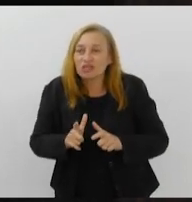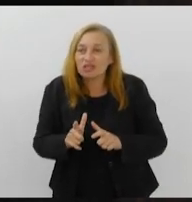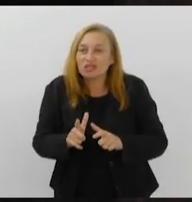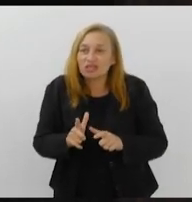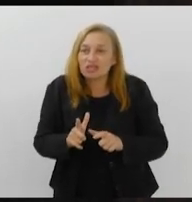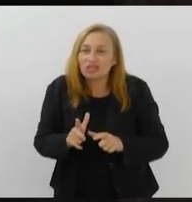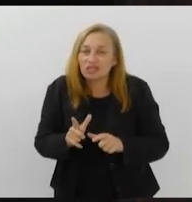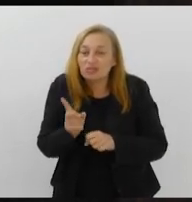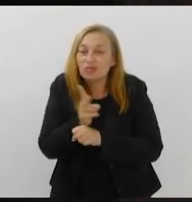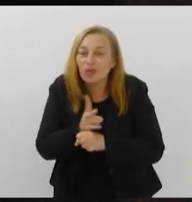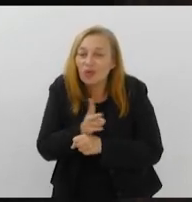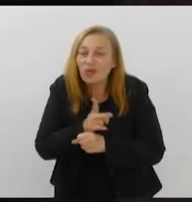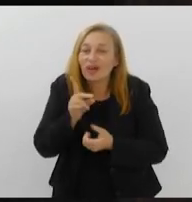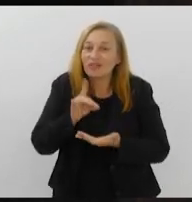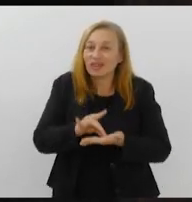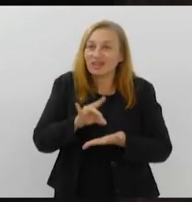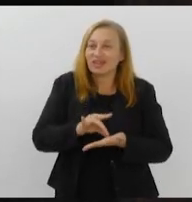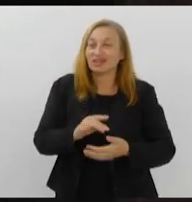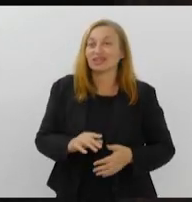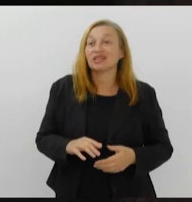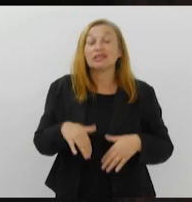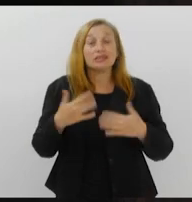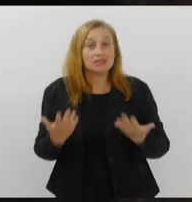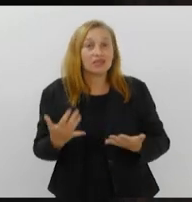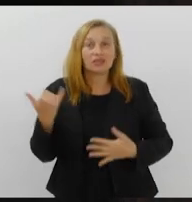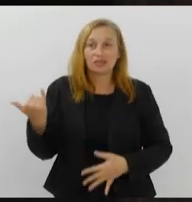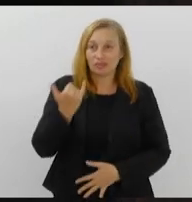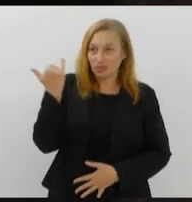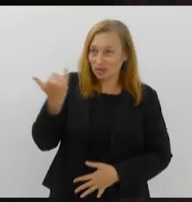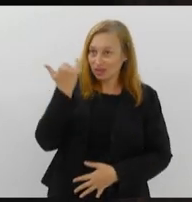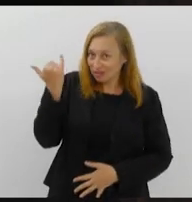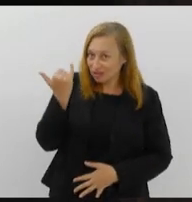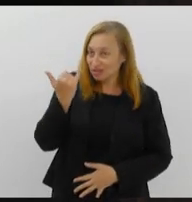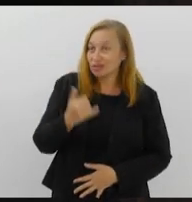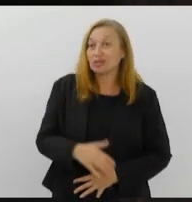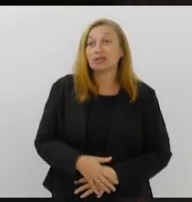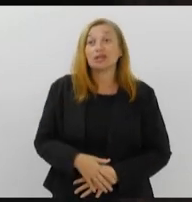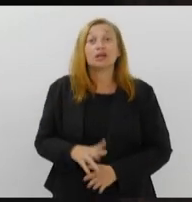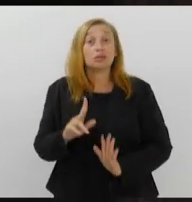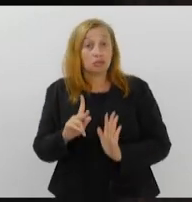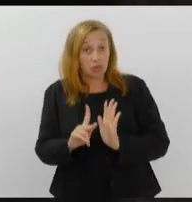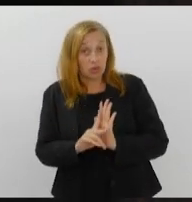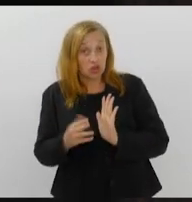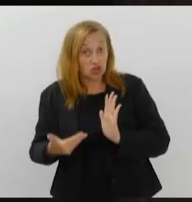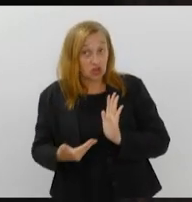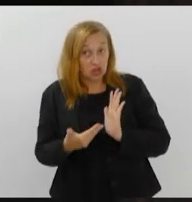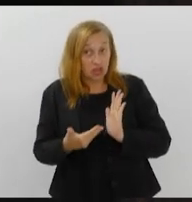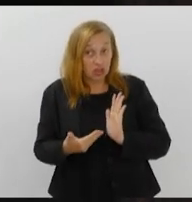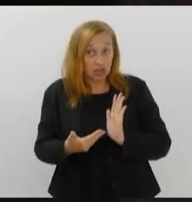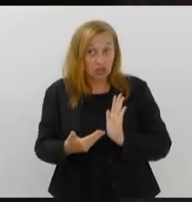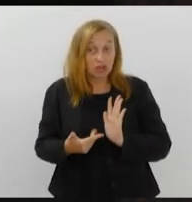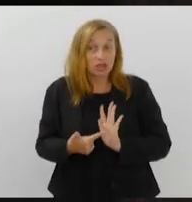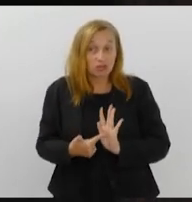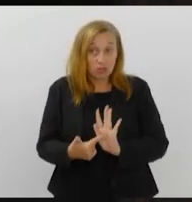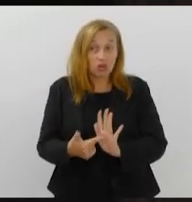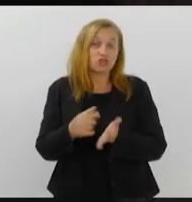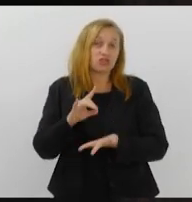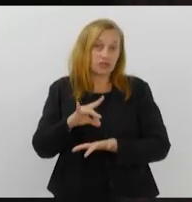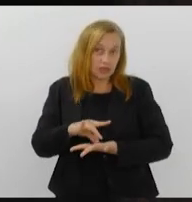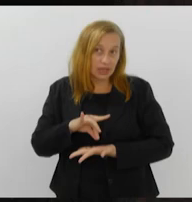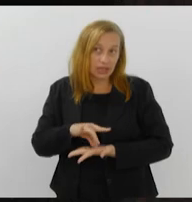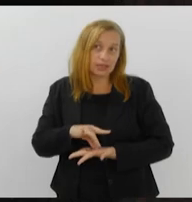verdade. Então é importante que projetos que tragam à luz de fato a